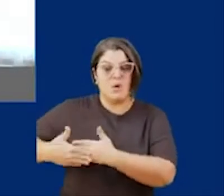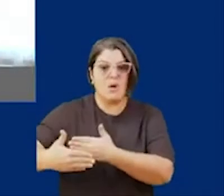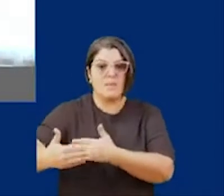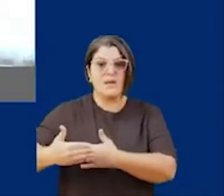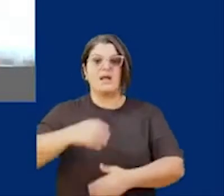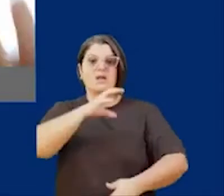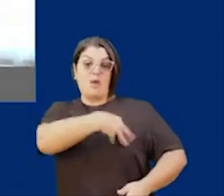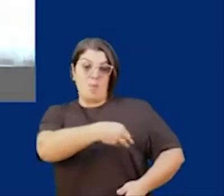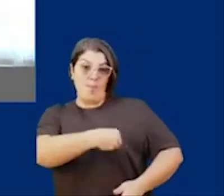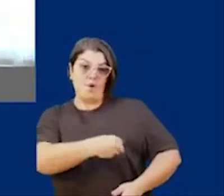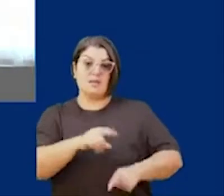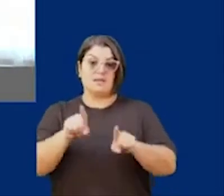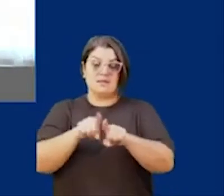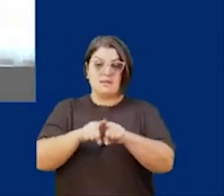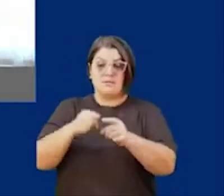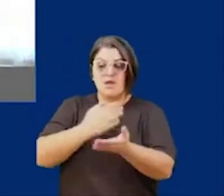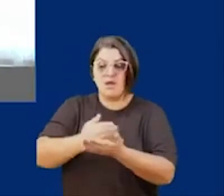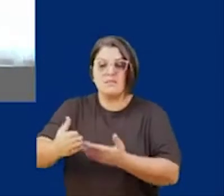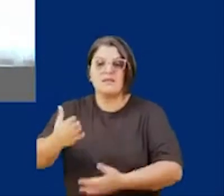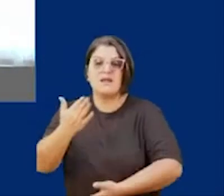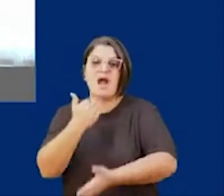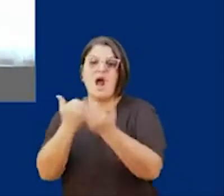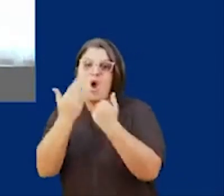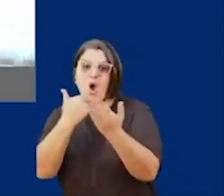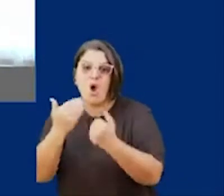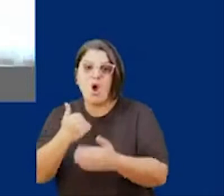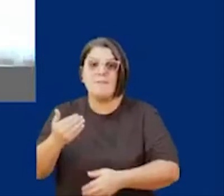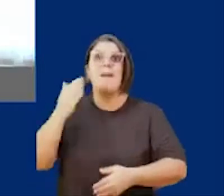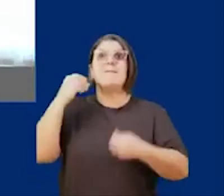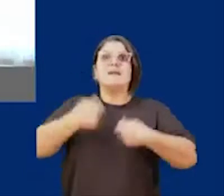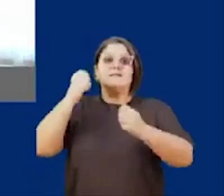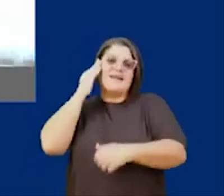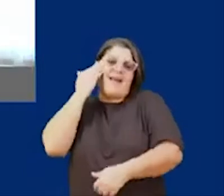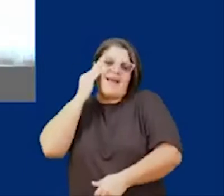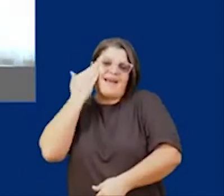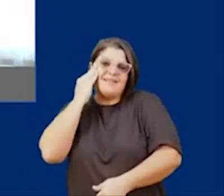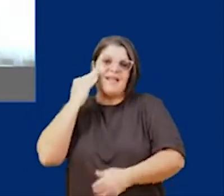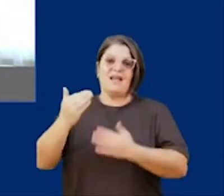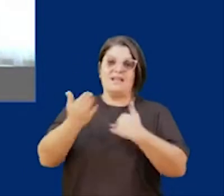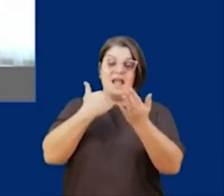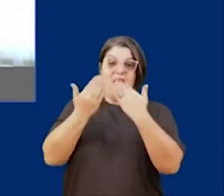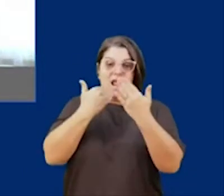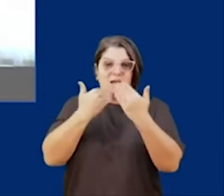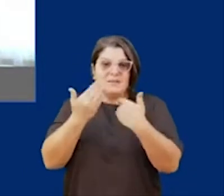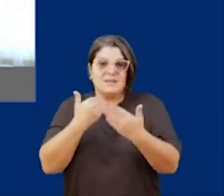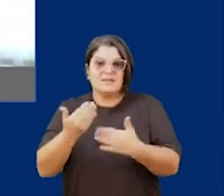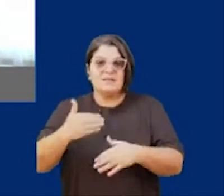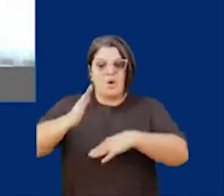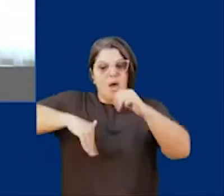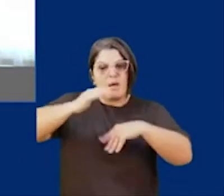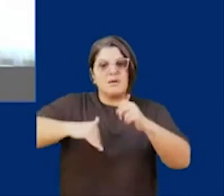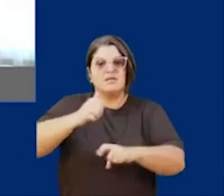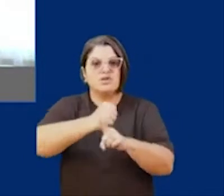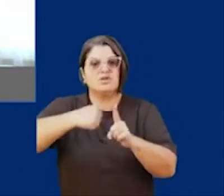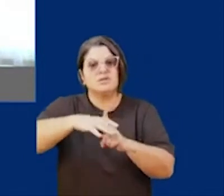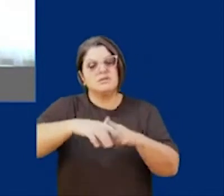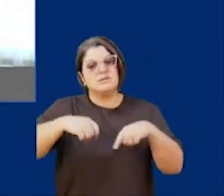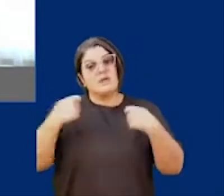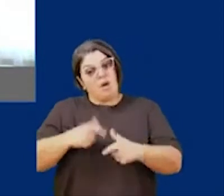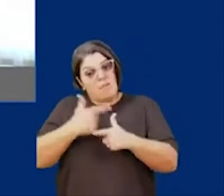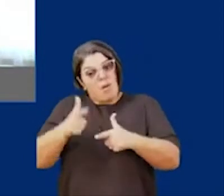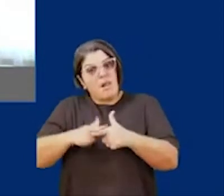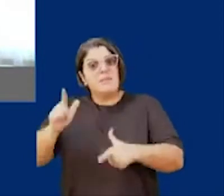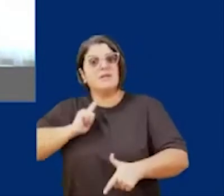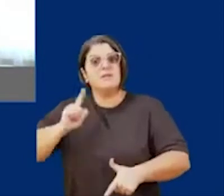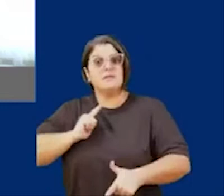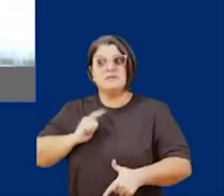introdução alimentar, a gente tem que entender a alimentação nessa perspectiva de que ela é uma prática social. Isso tem implicações em como a gente olha para ela, e eu